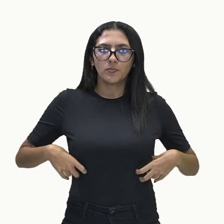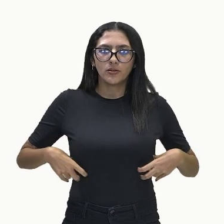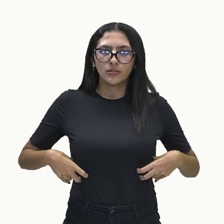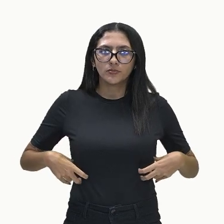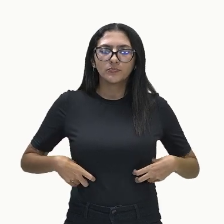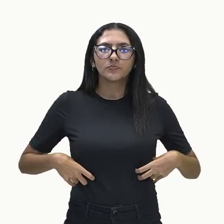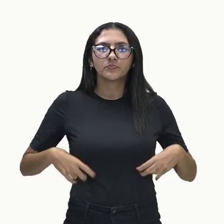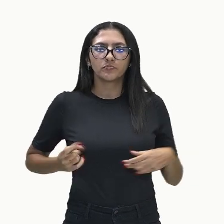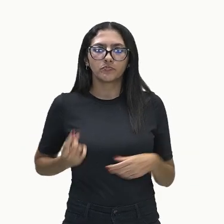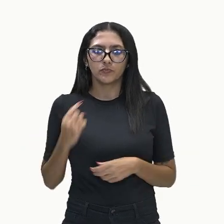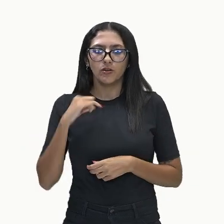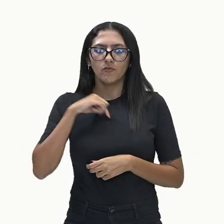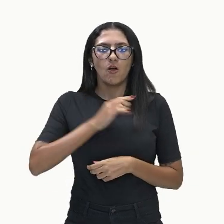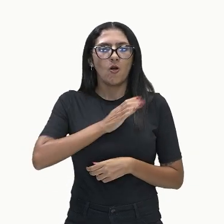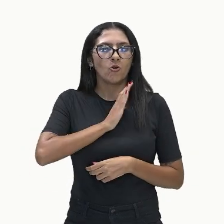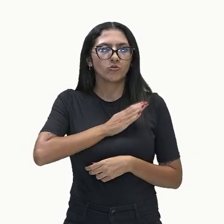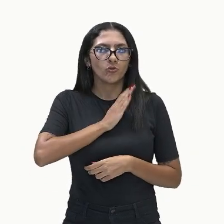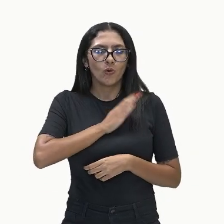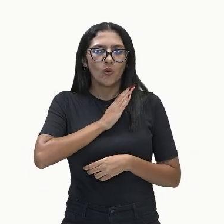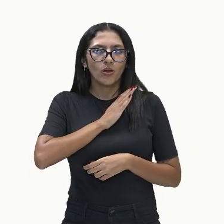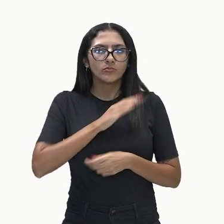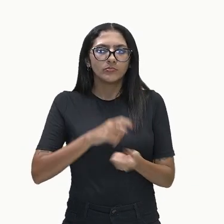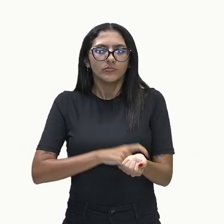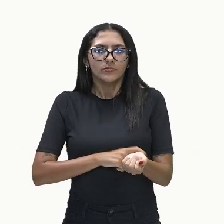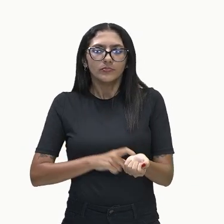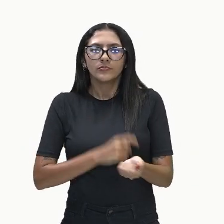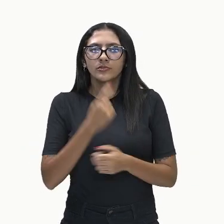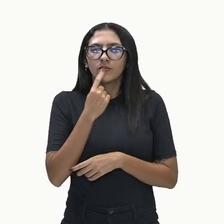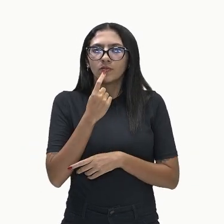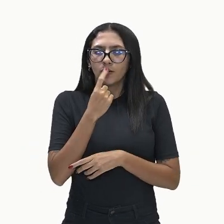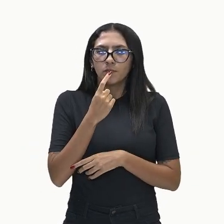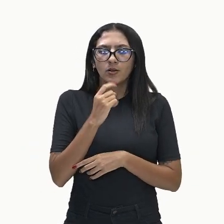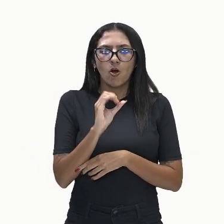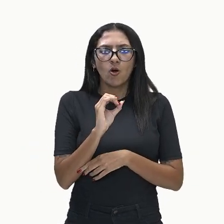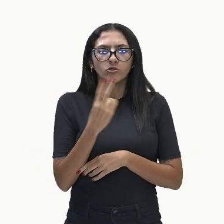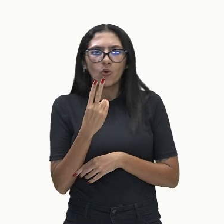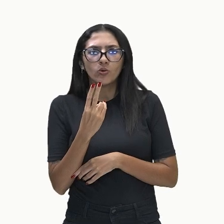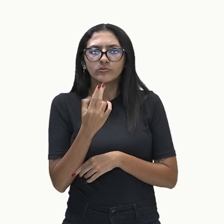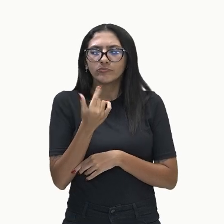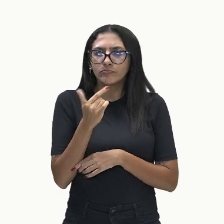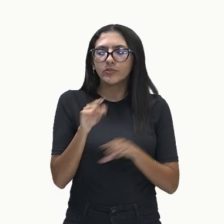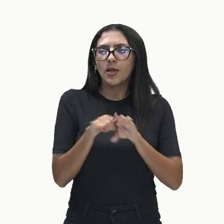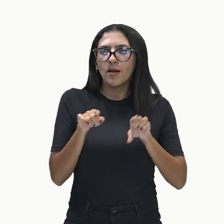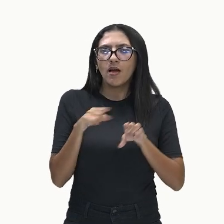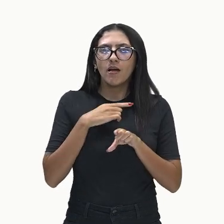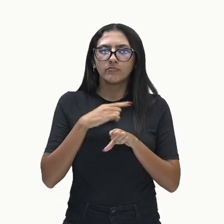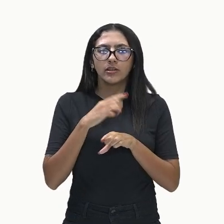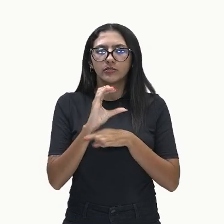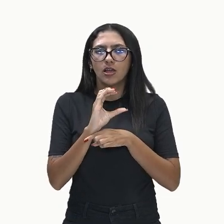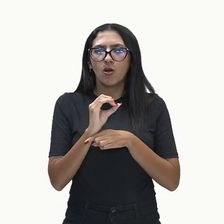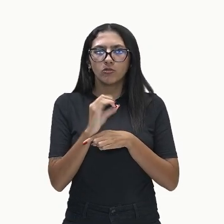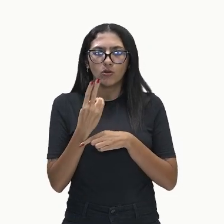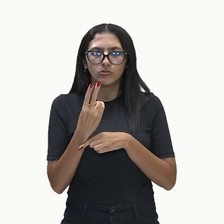do coração sangue pobre em oxigênio e rico em gás carbônico. E a